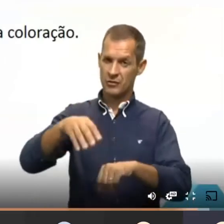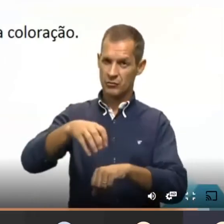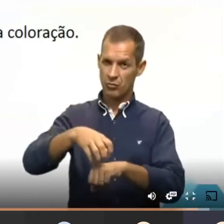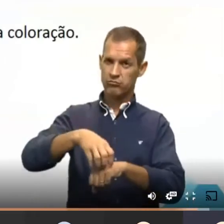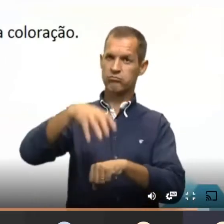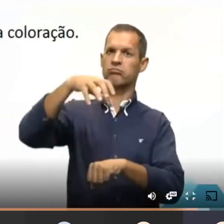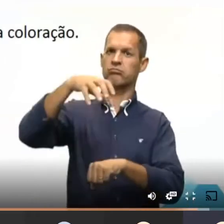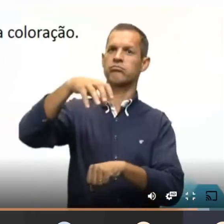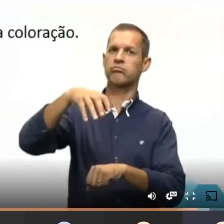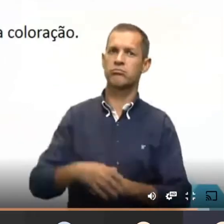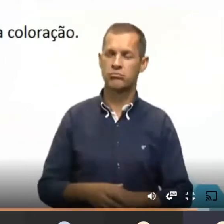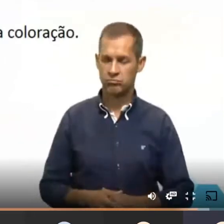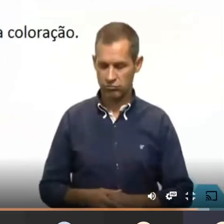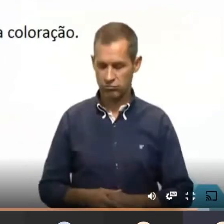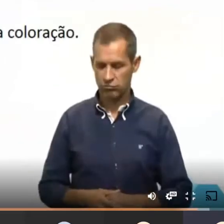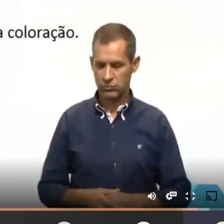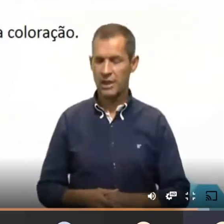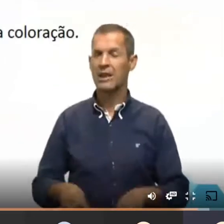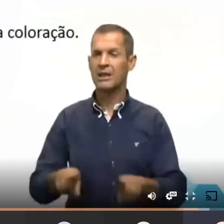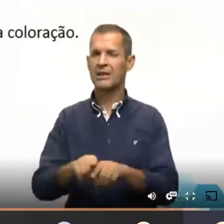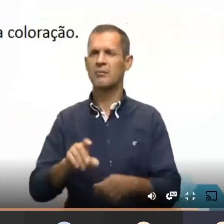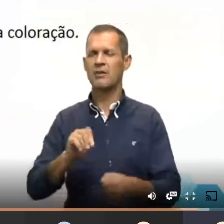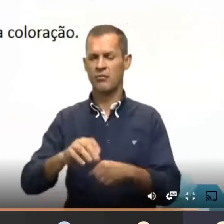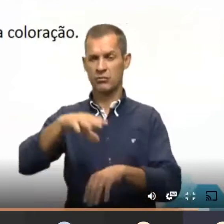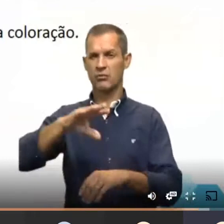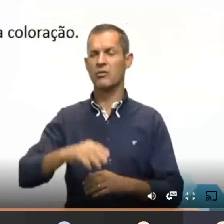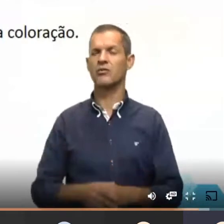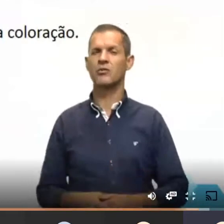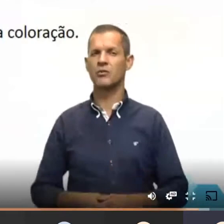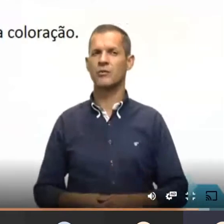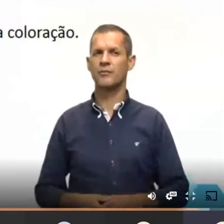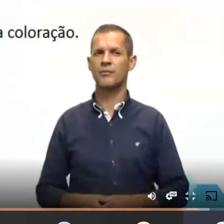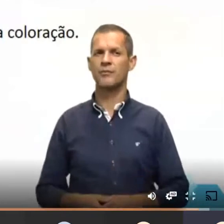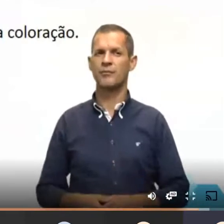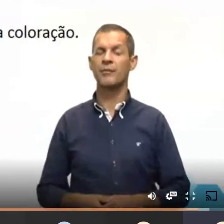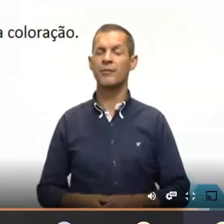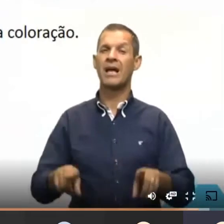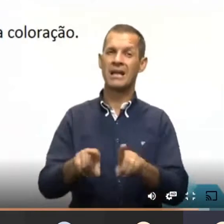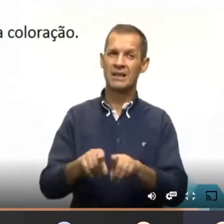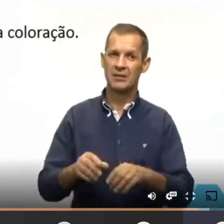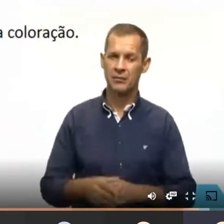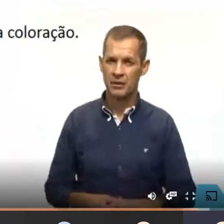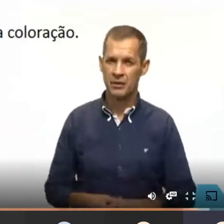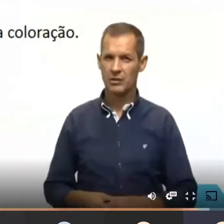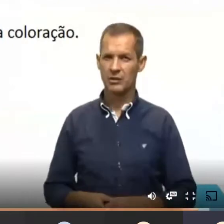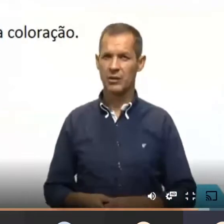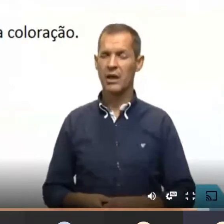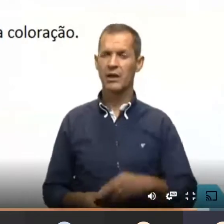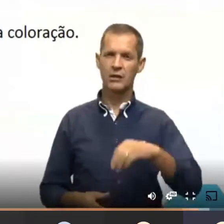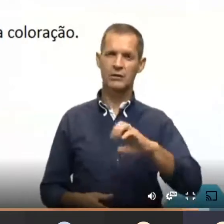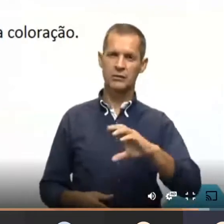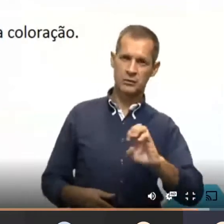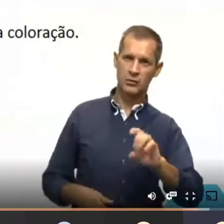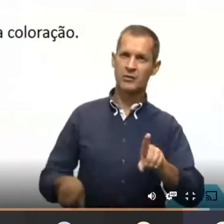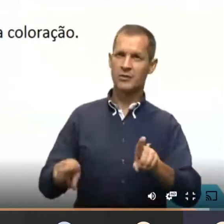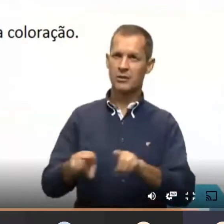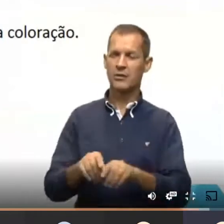lesão irreversível suja que atrai inflamação, também conhecida como necrose